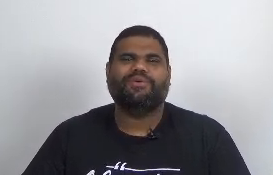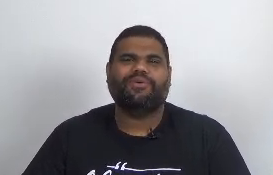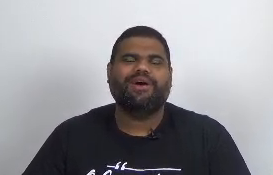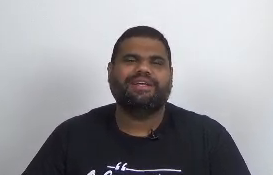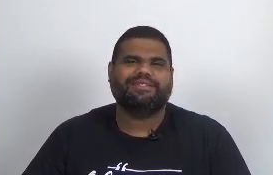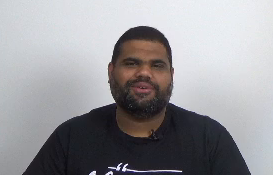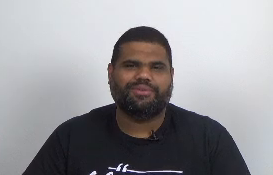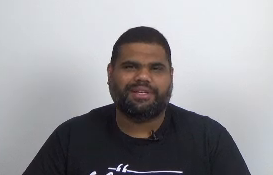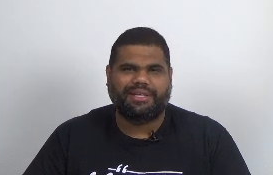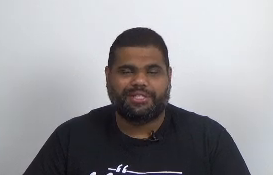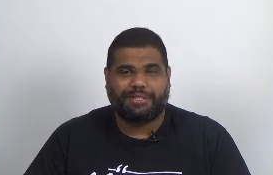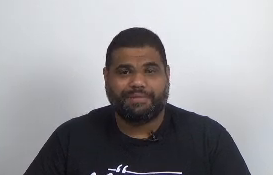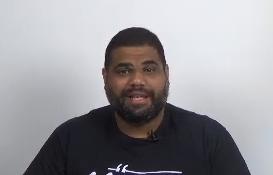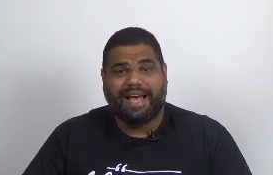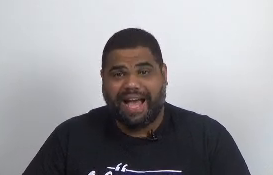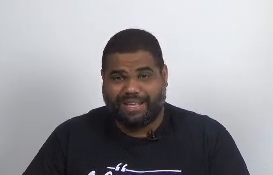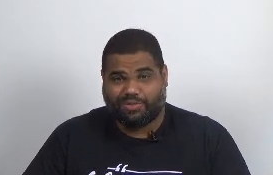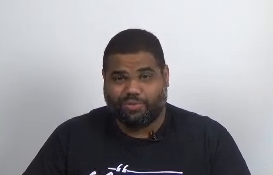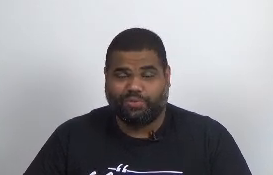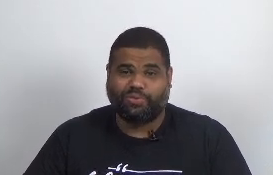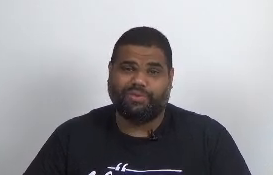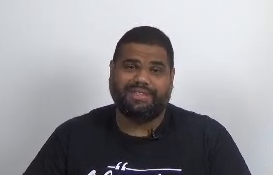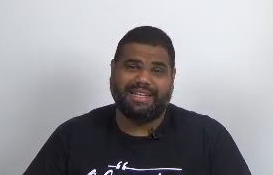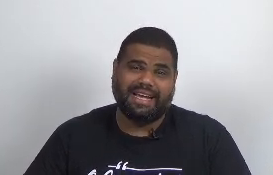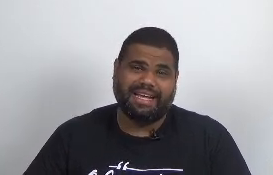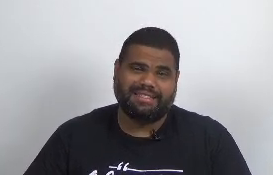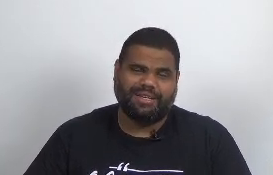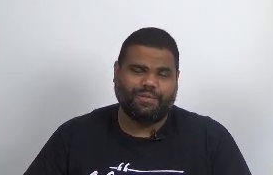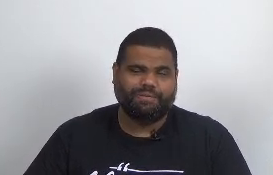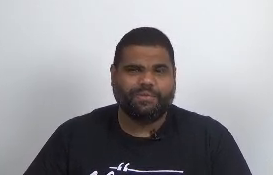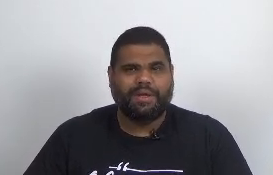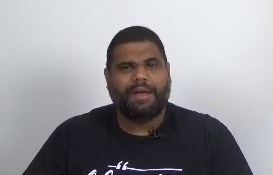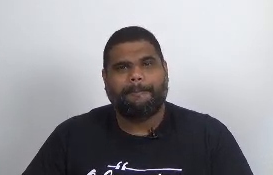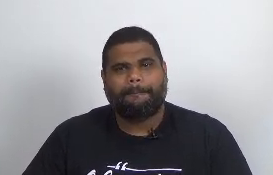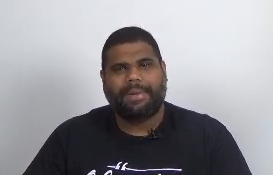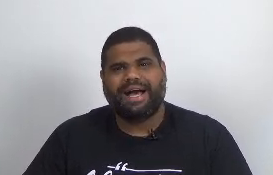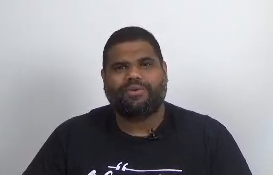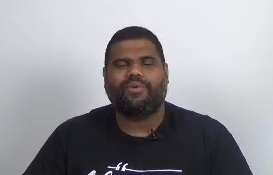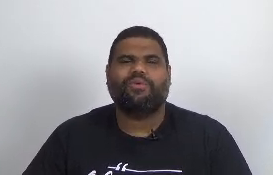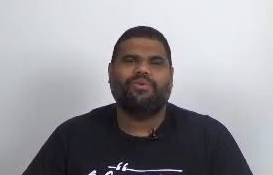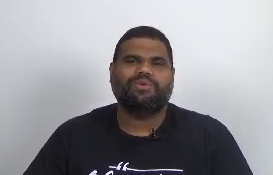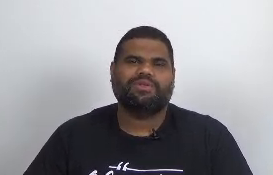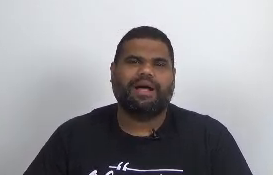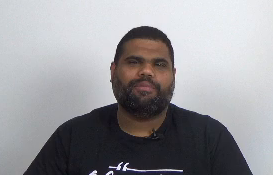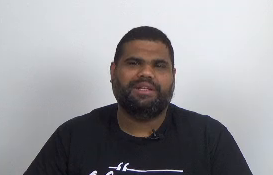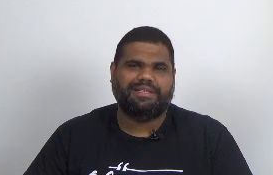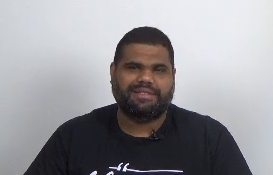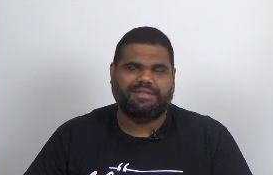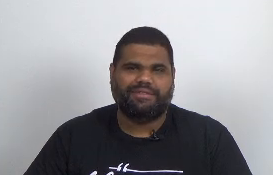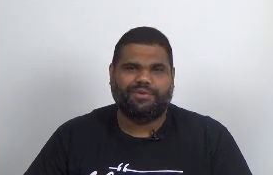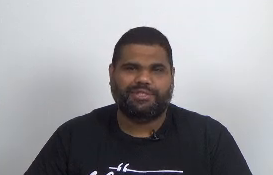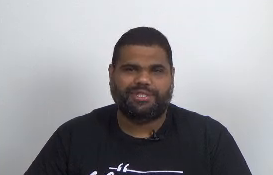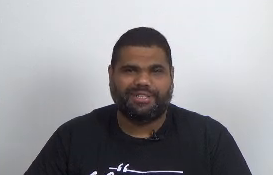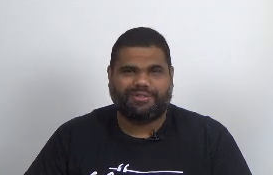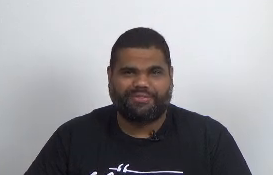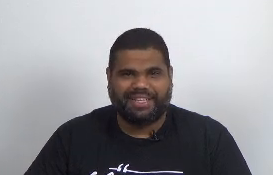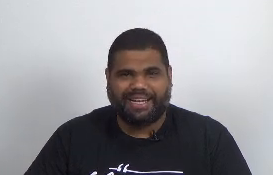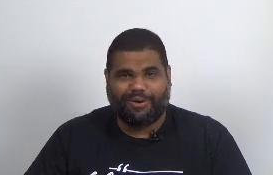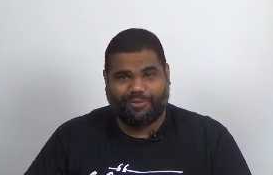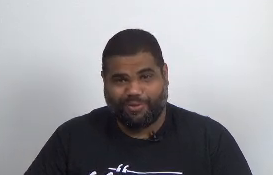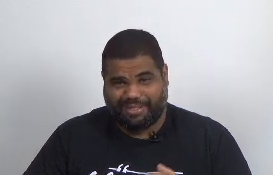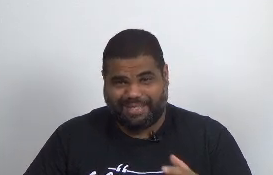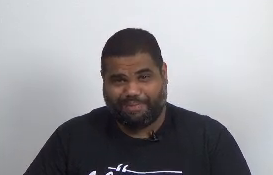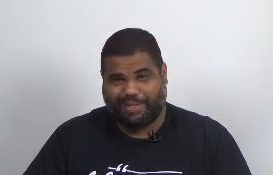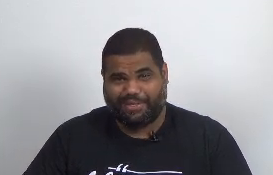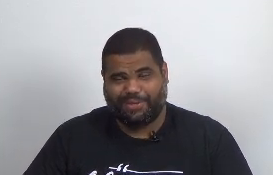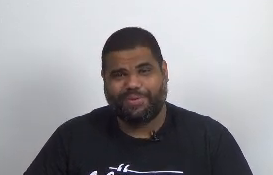lindo. Correção do quiz, assunto negação para o concurso da Polícia Civil Distrito